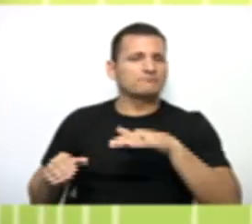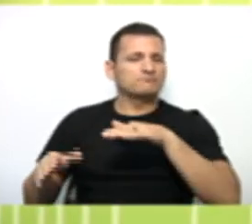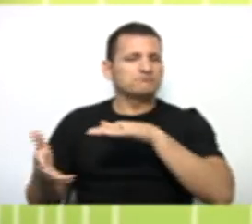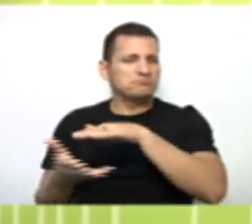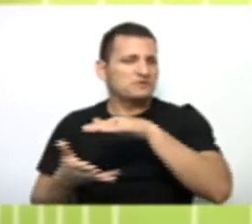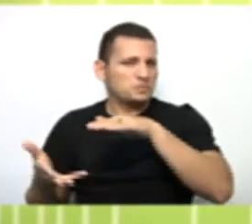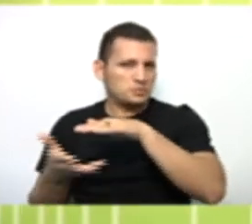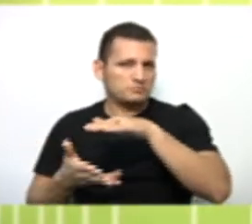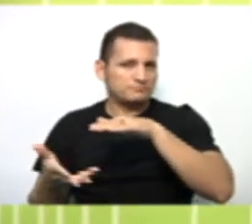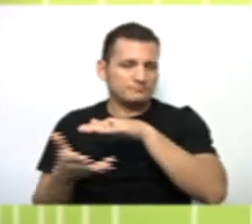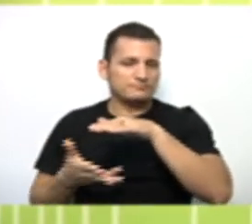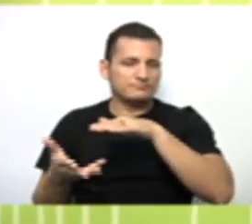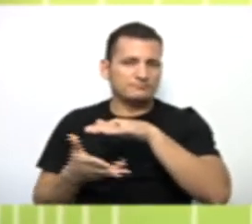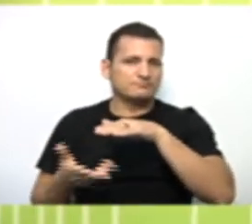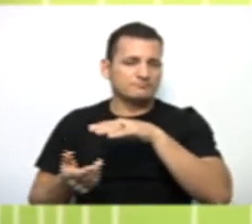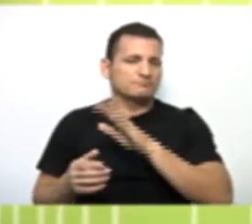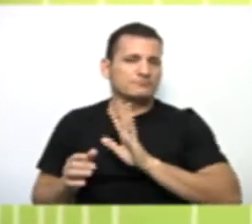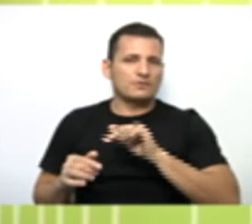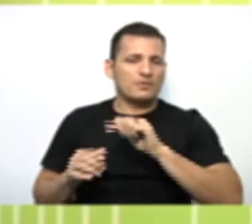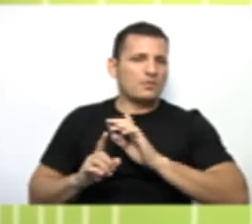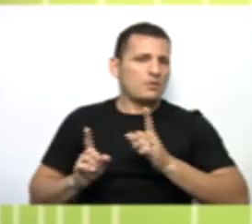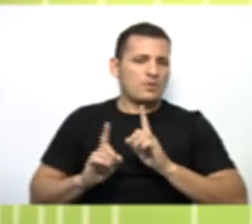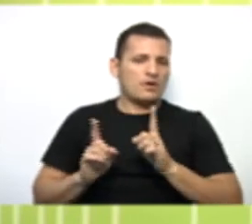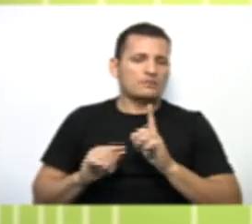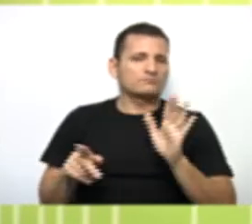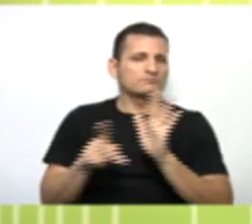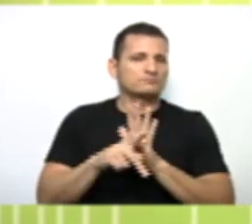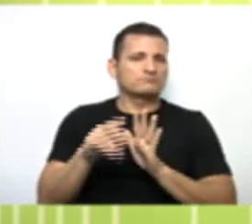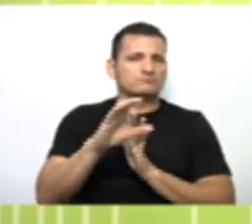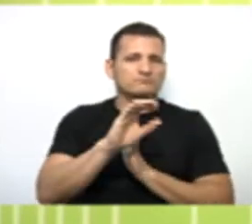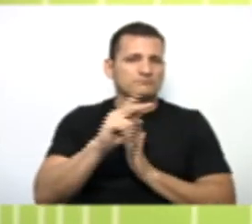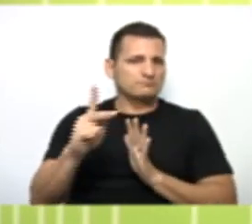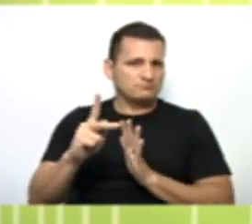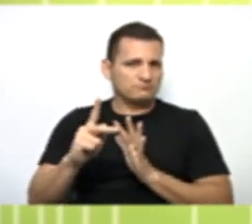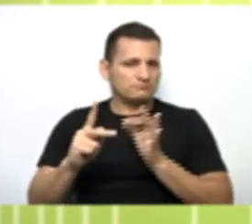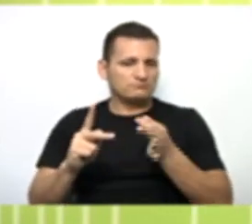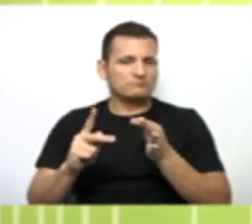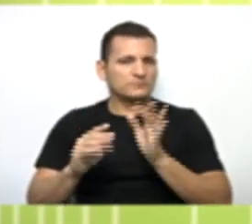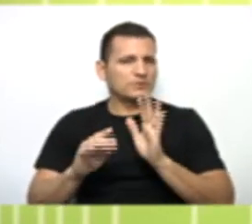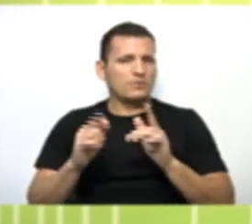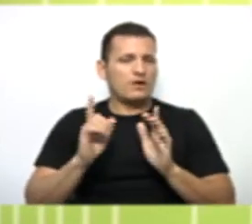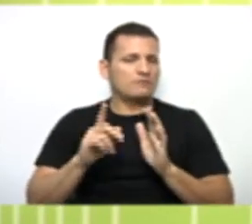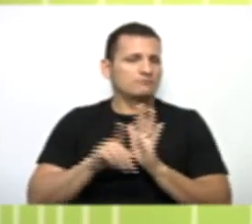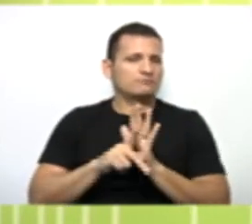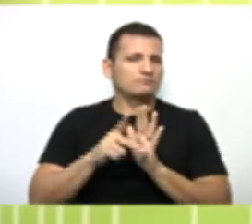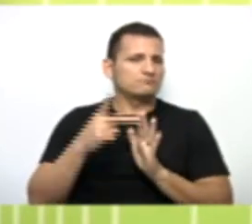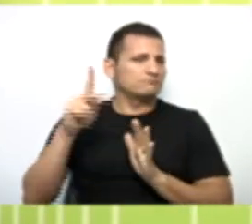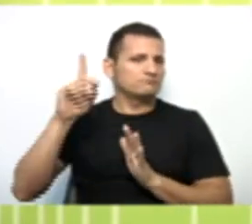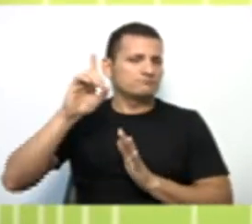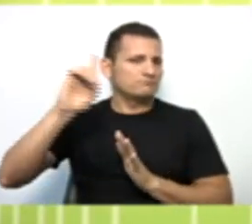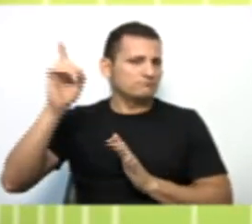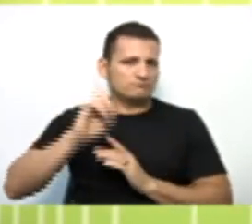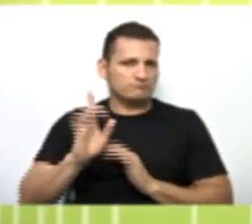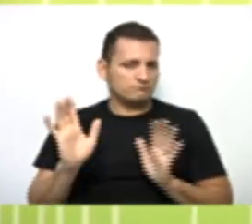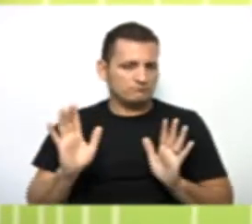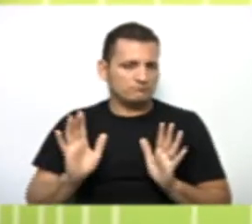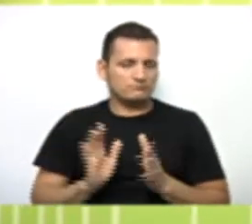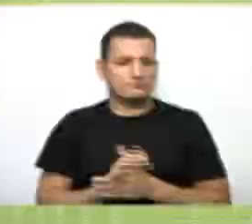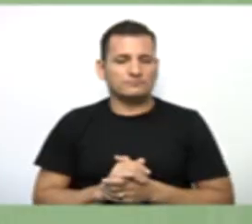inferior a você. Isso não é do cooperativismo, né? Isso não é nem de Deus, hein, gente? Isso não pertence a Deus, não. Então vamos